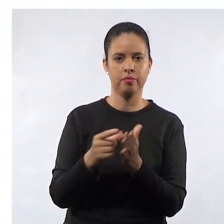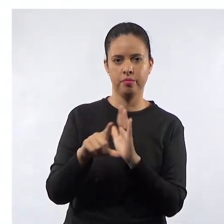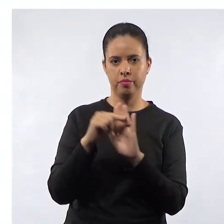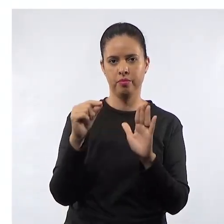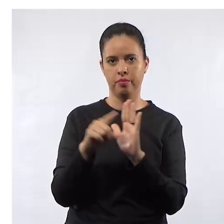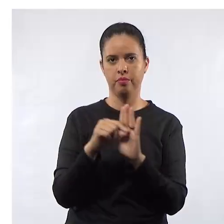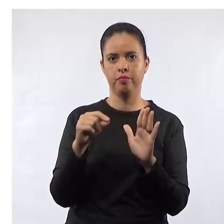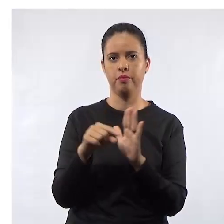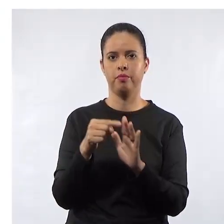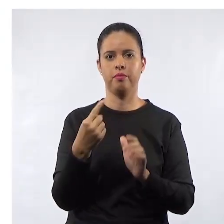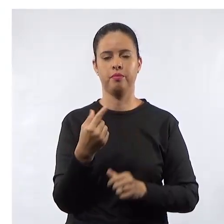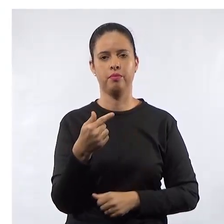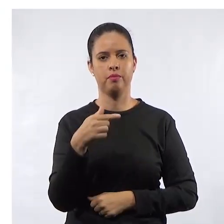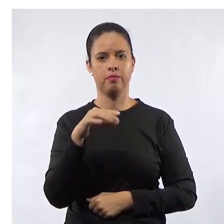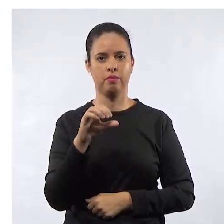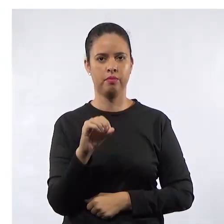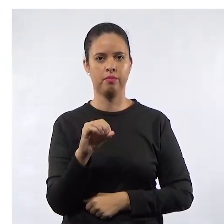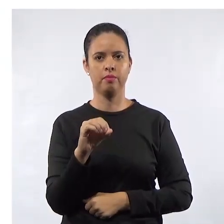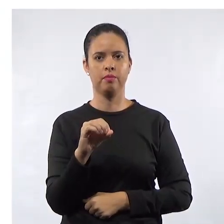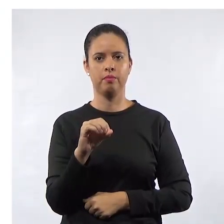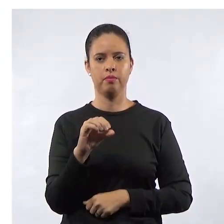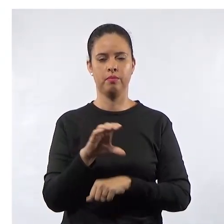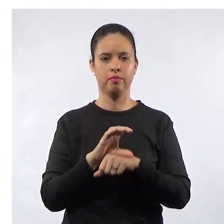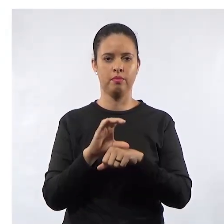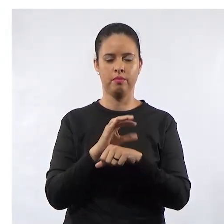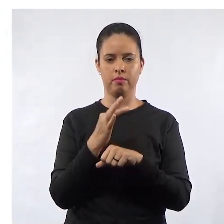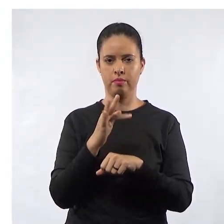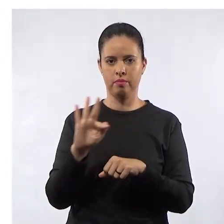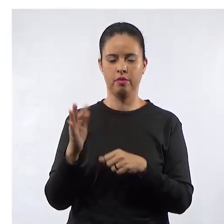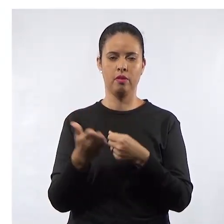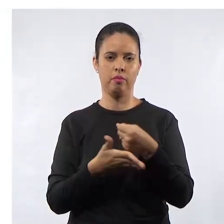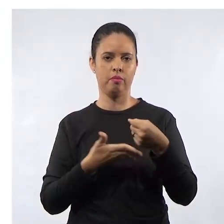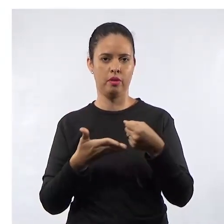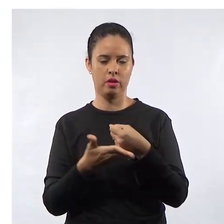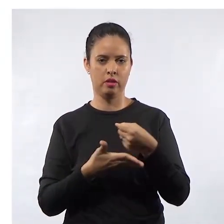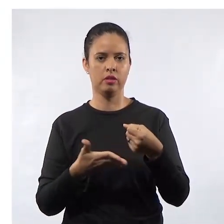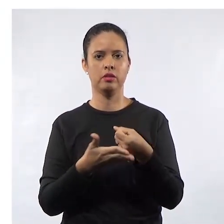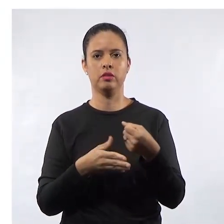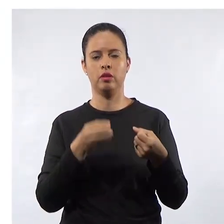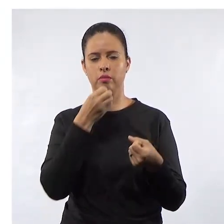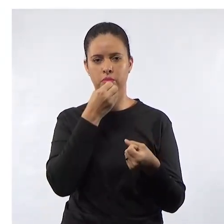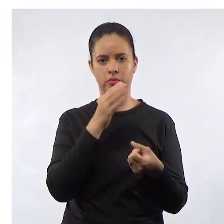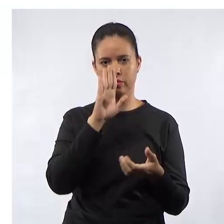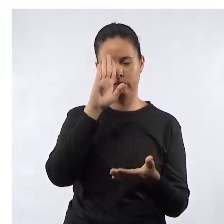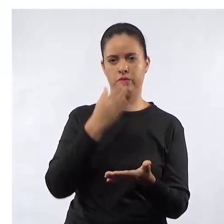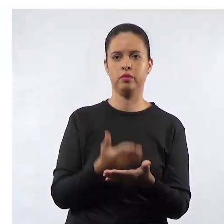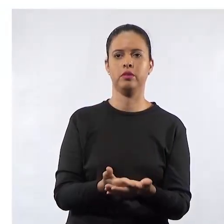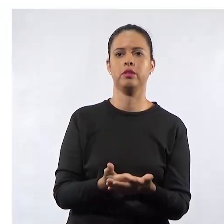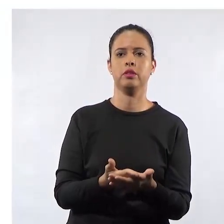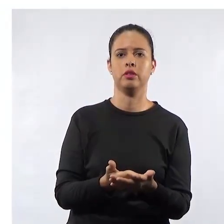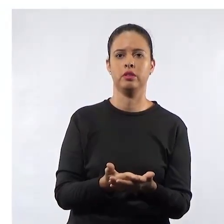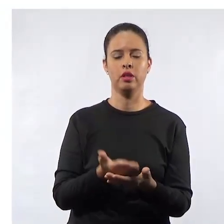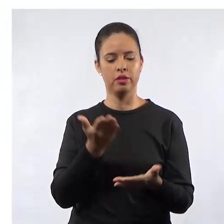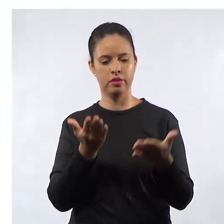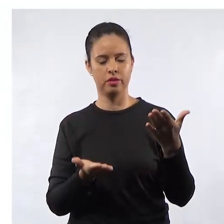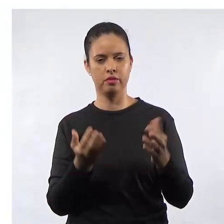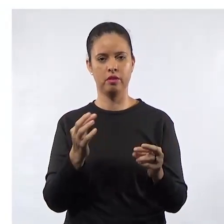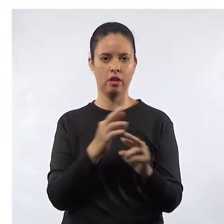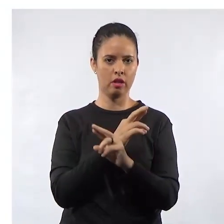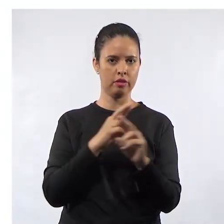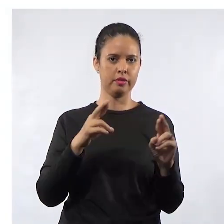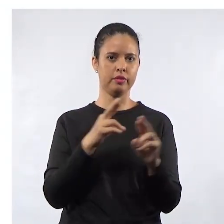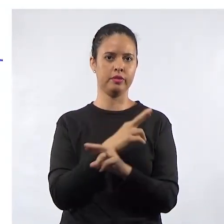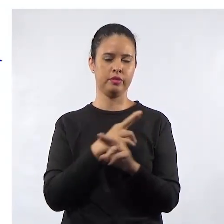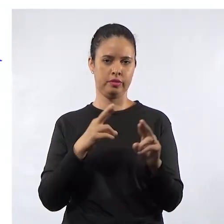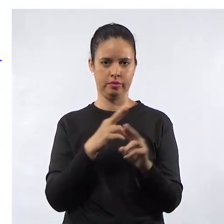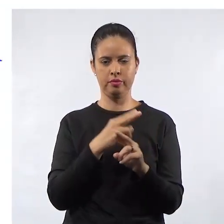ordem econômica, que está no artigo 170, né, da CF, sempre com base na boa-fé e equilíbrio nas